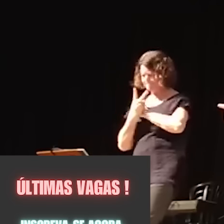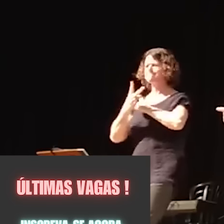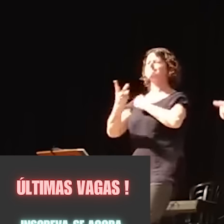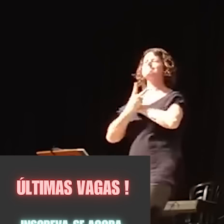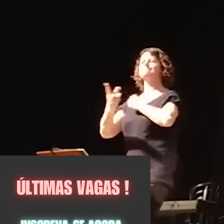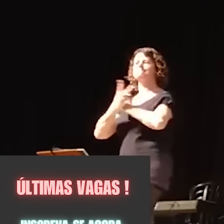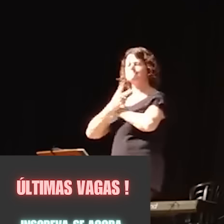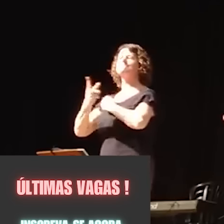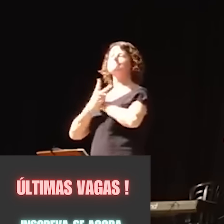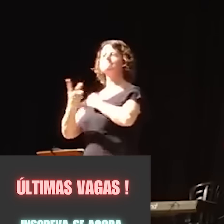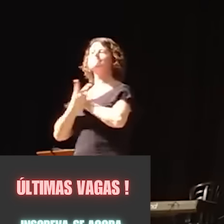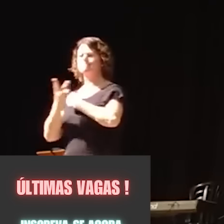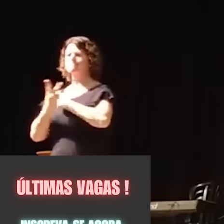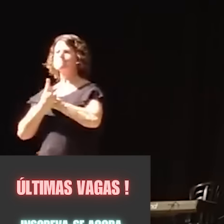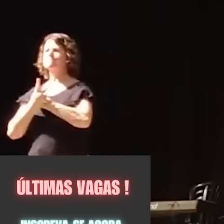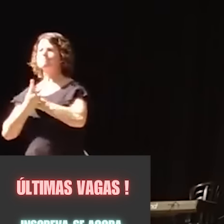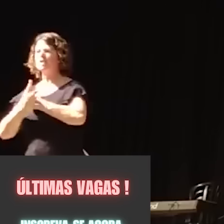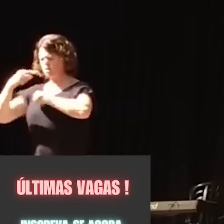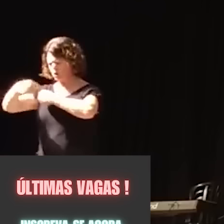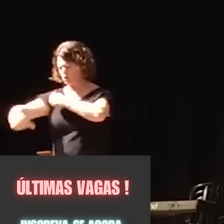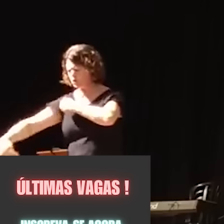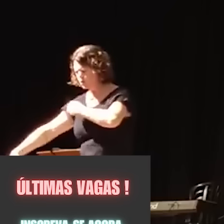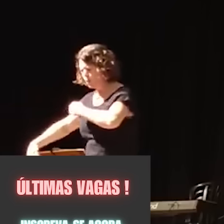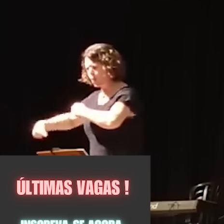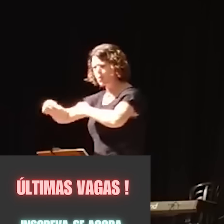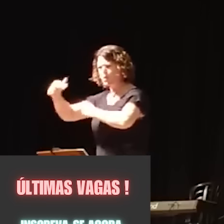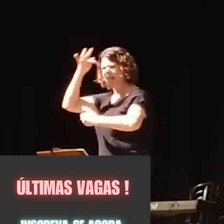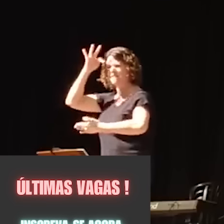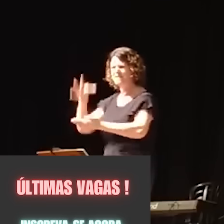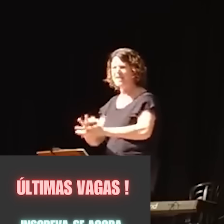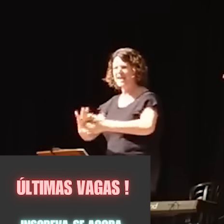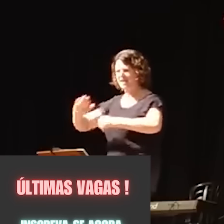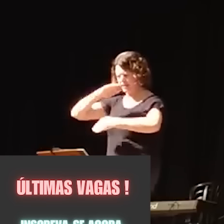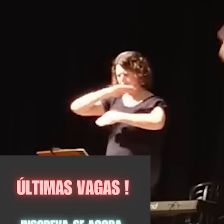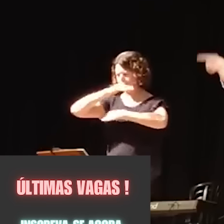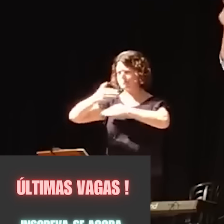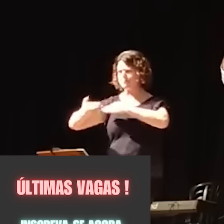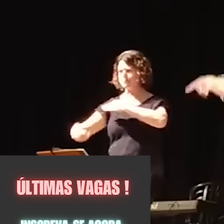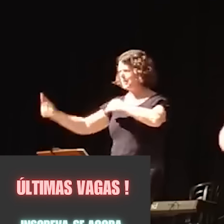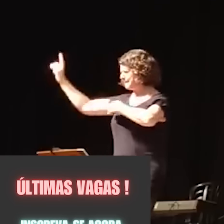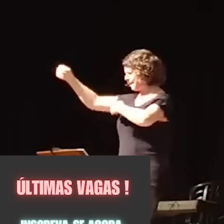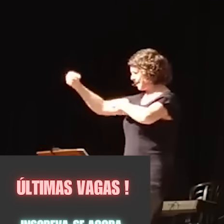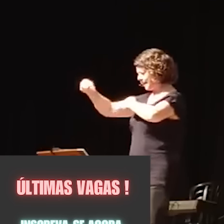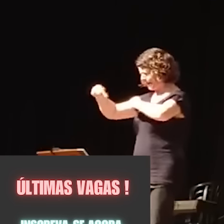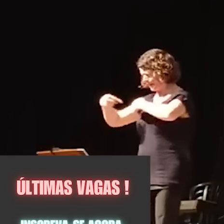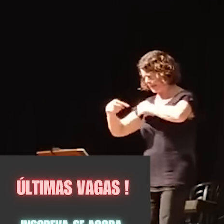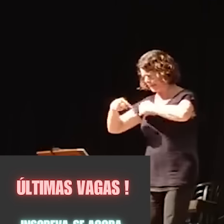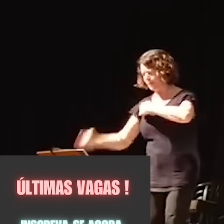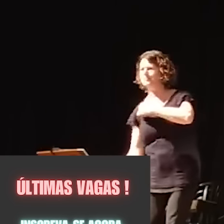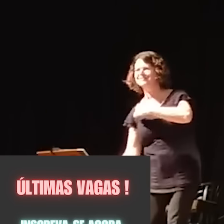qual podereis apagar todos os dardos inflamados do